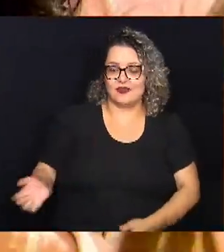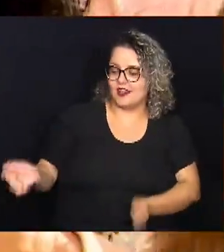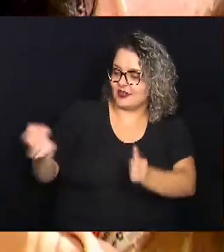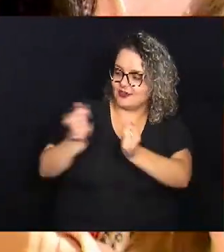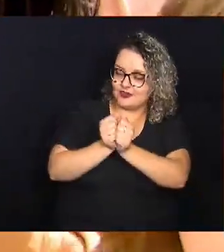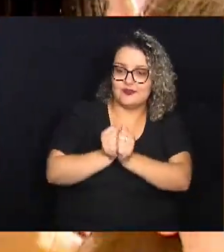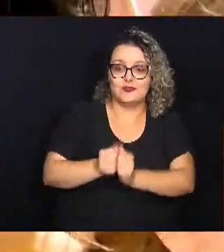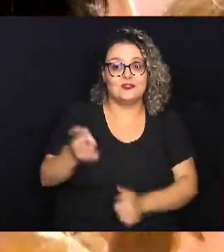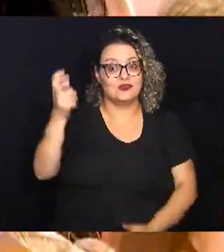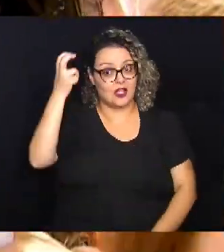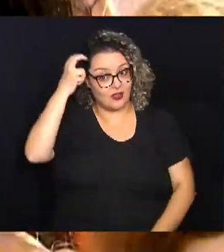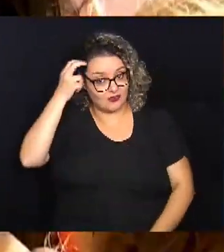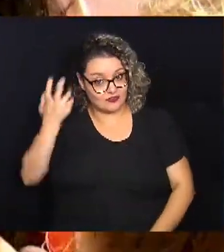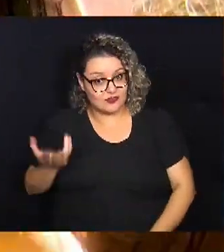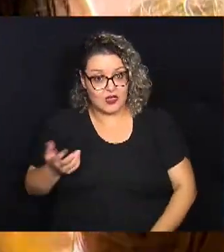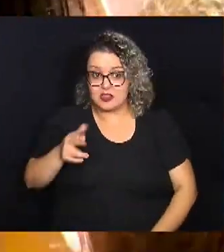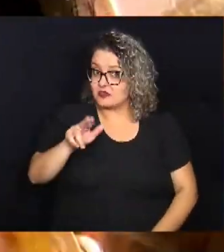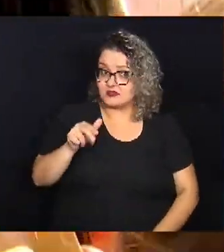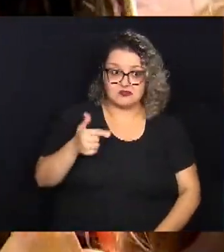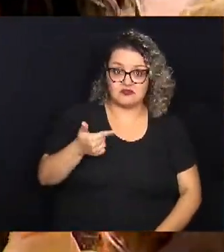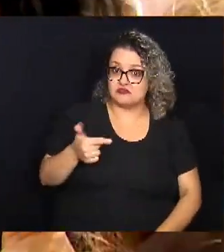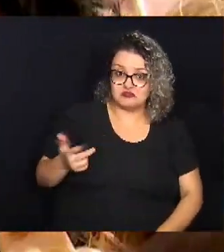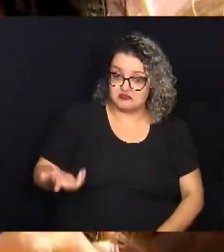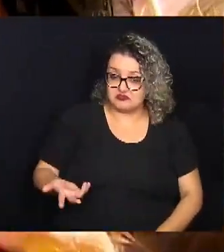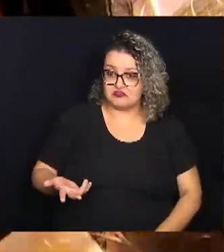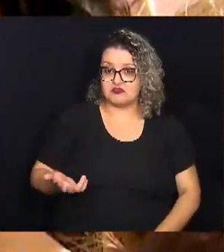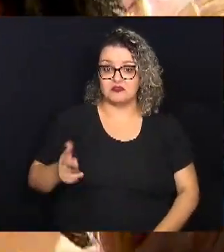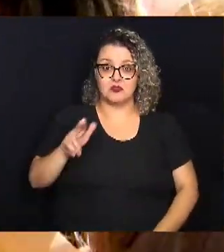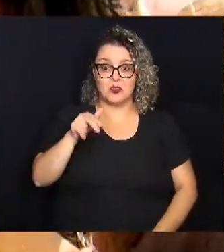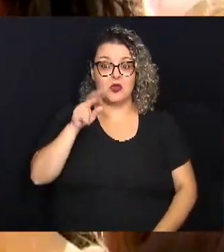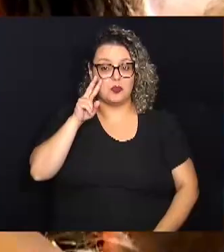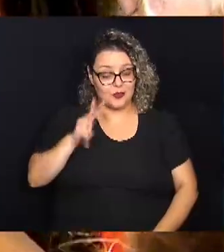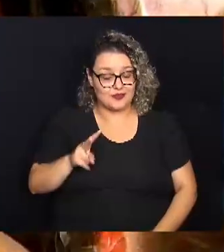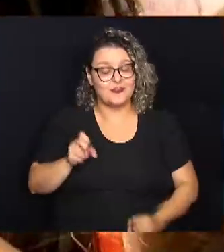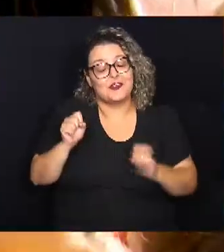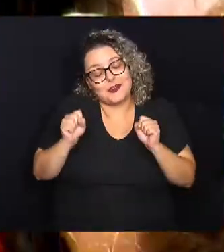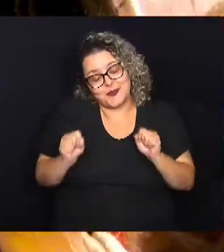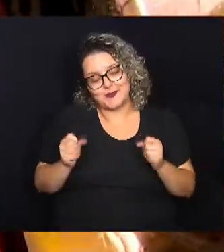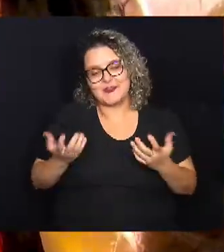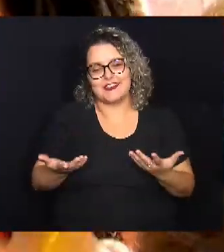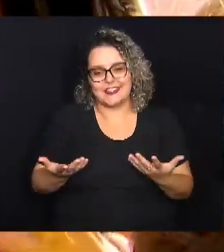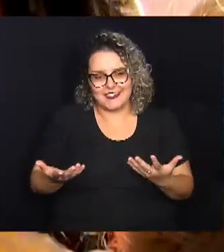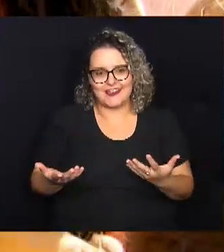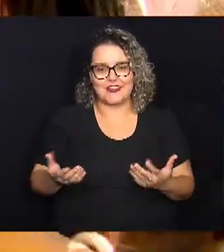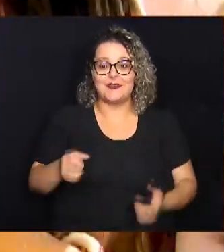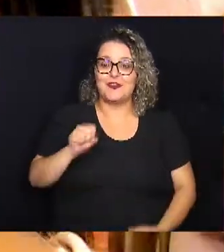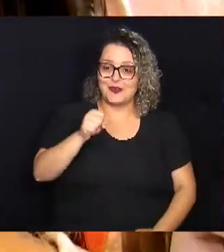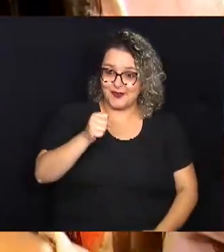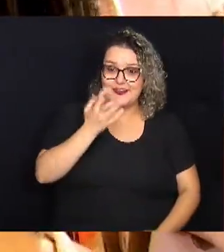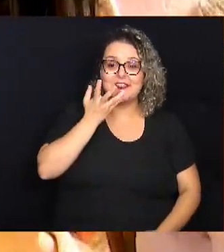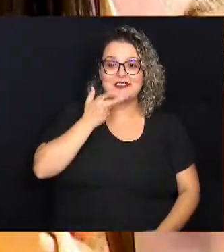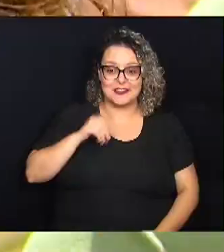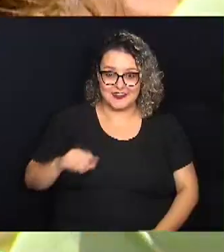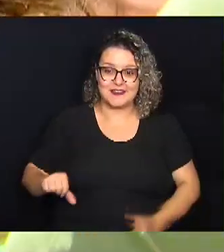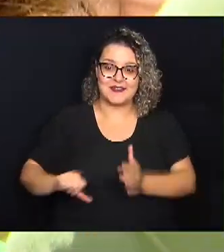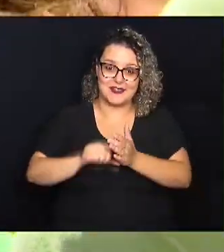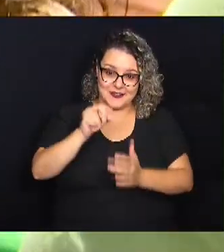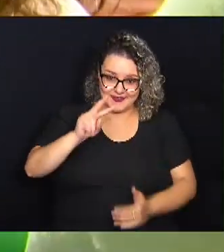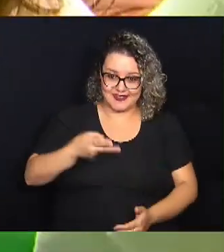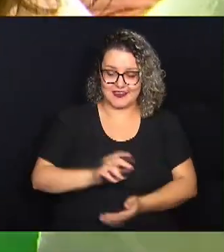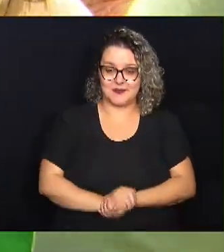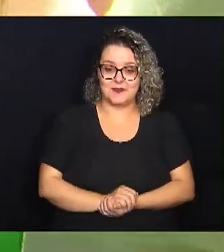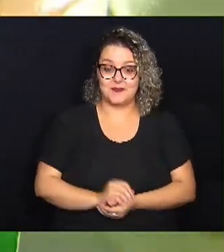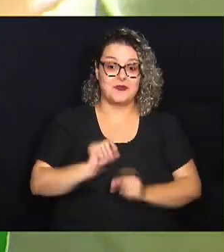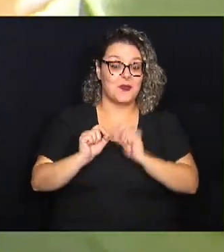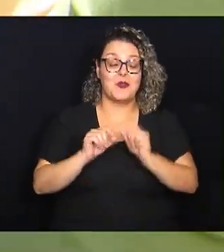da cultura, né? Que nunca tiveram, né? Nunca puderam ver, e hoje nós reunimos 8 e trouxemos pela primeira vez. O que você